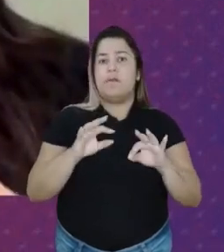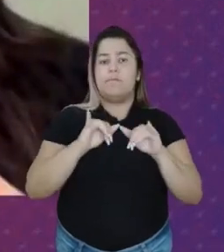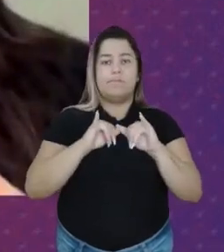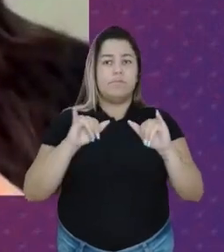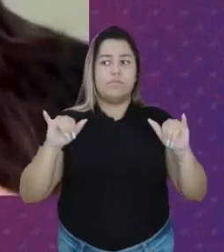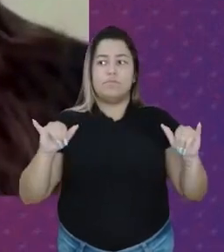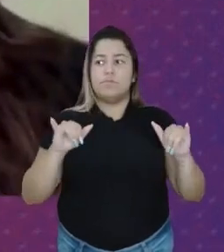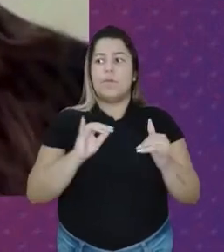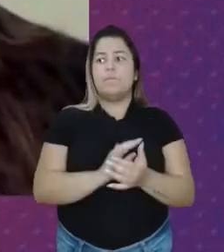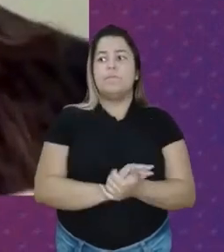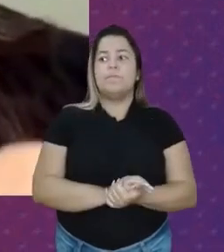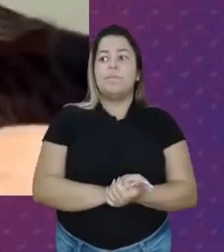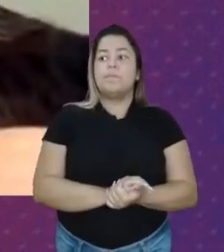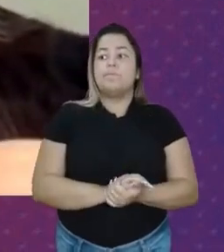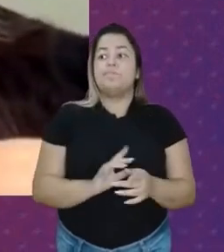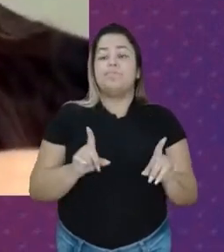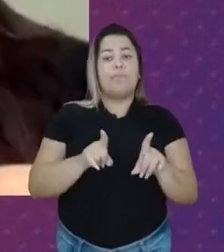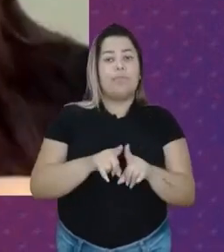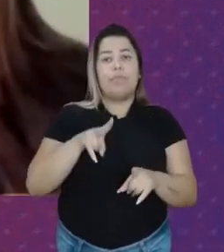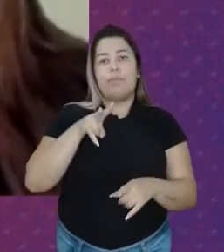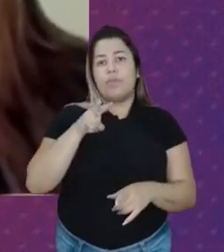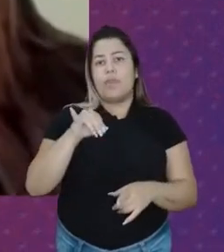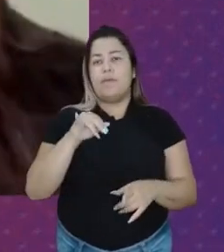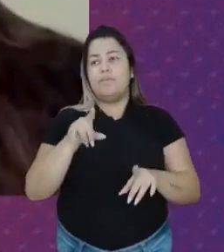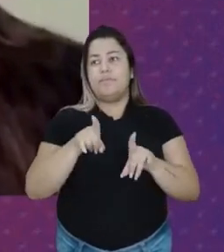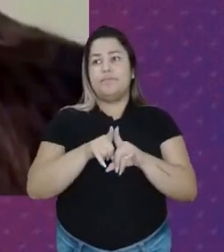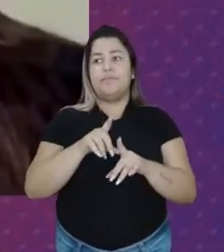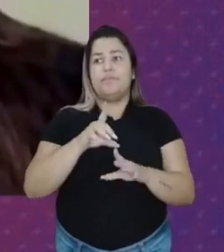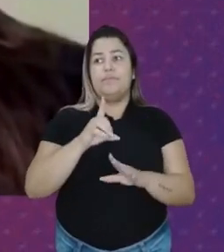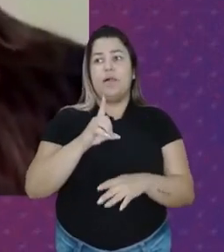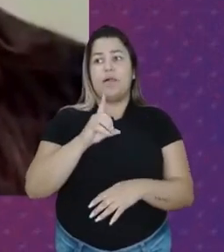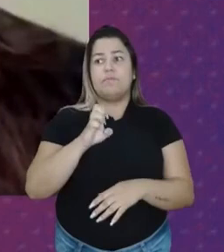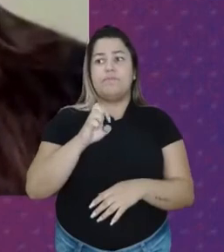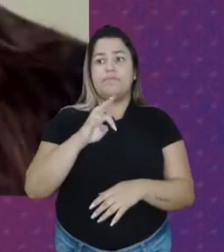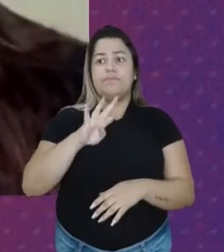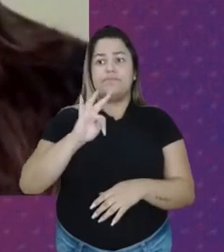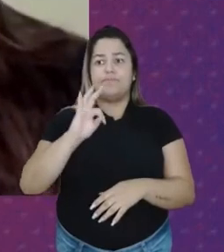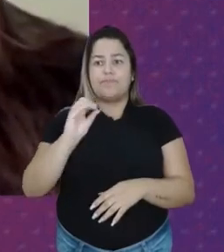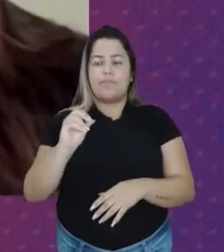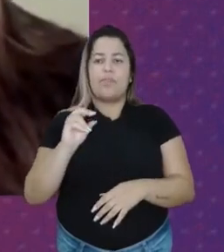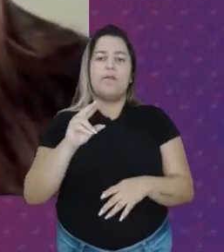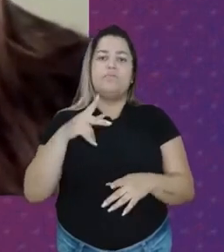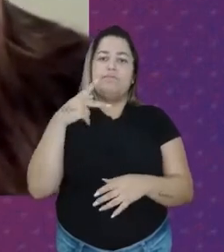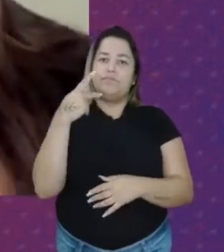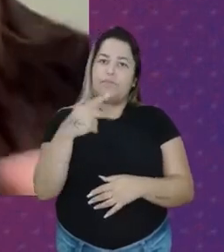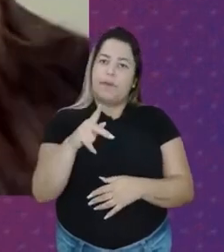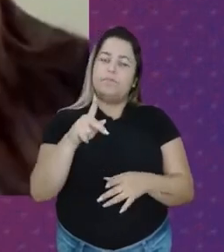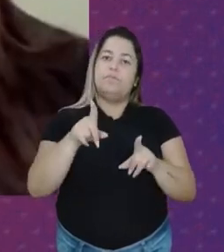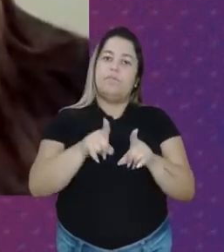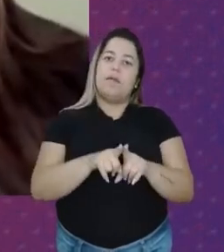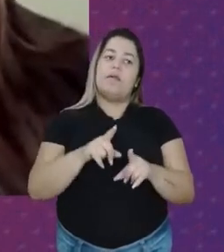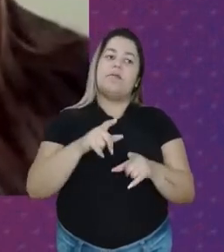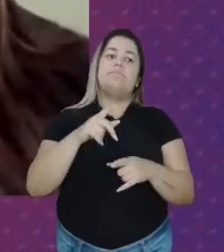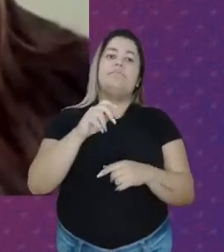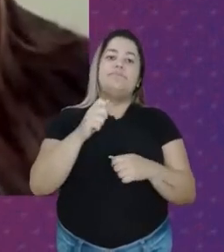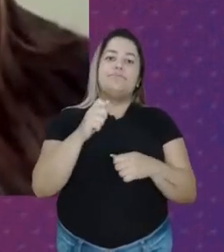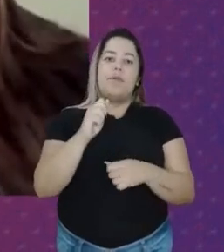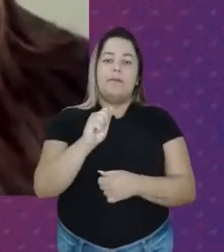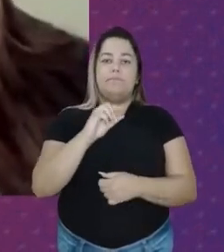informatizado e vai ter uma relação direta com a Justiça Eleitoral e também com a sua administração